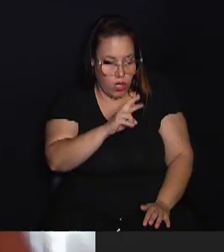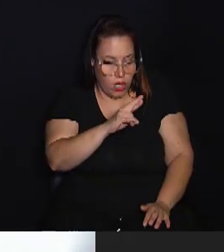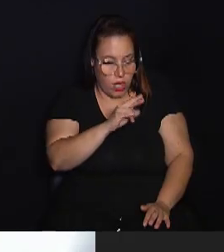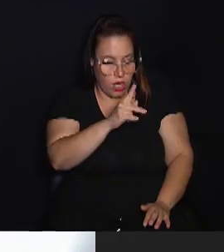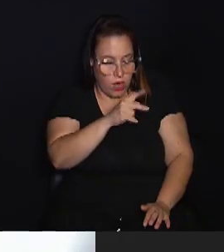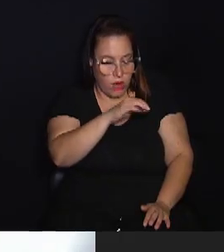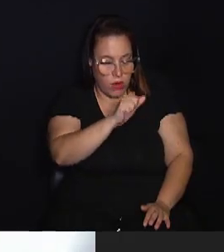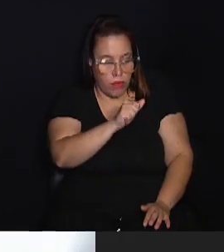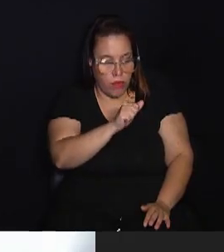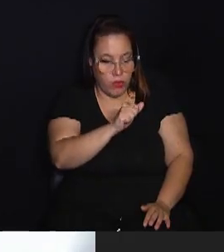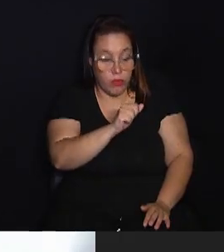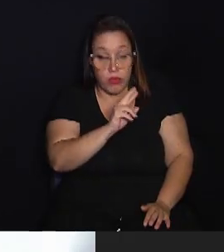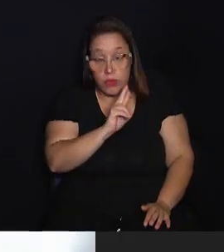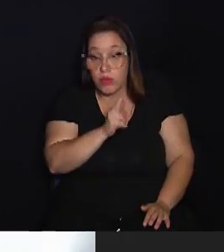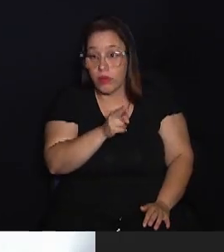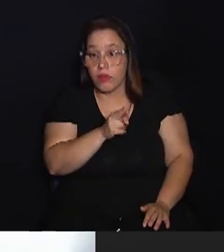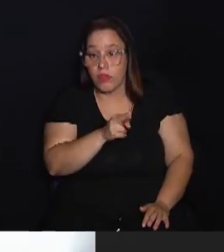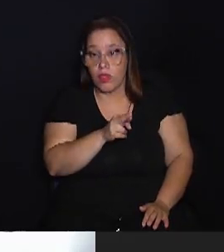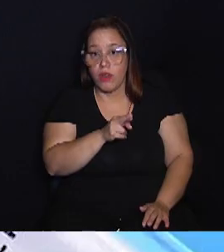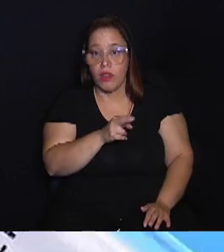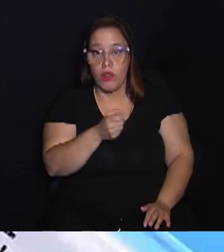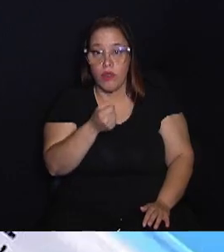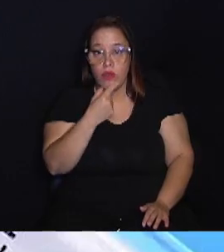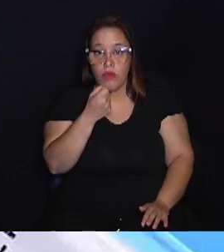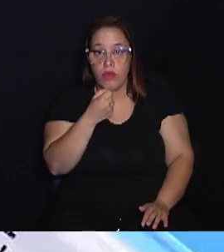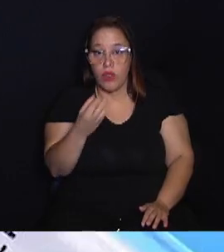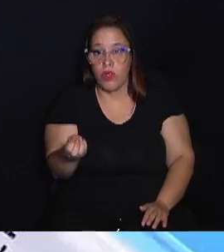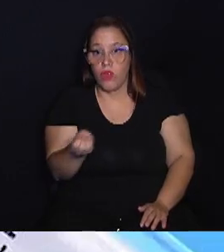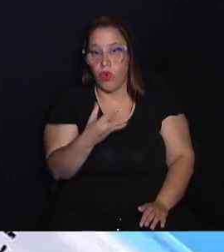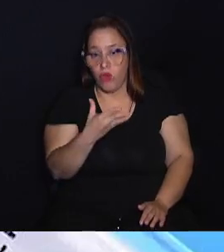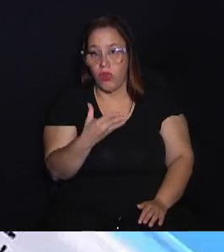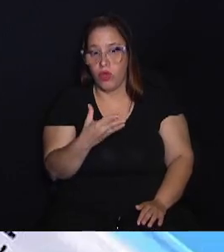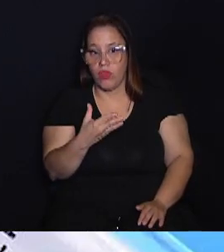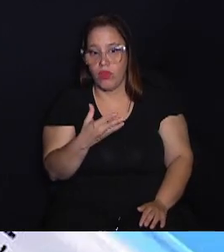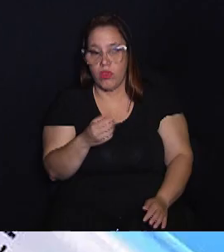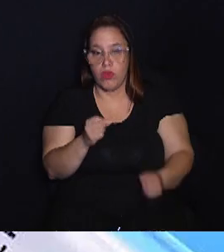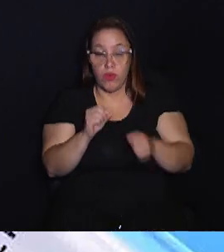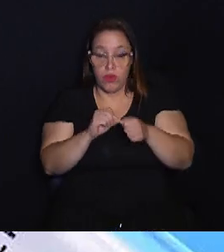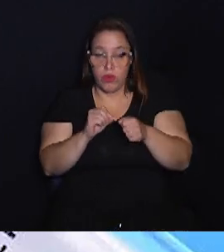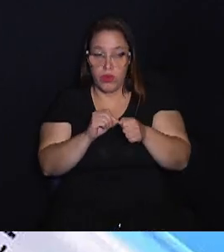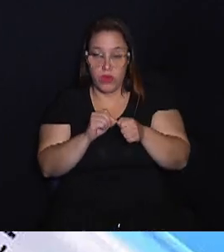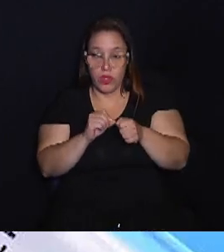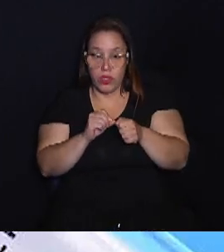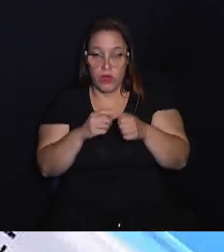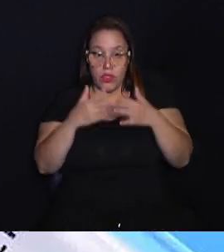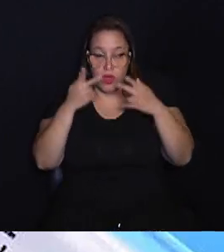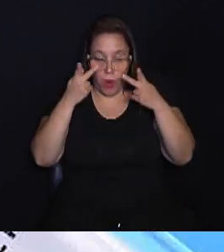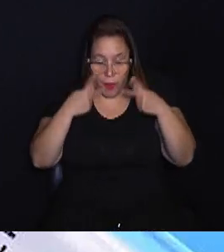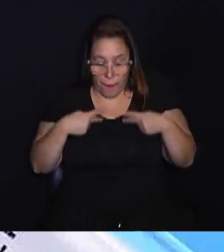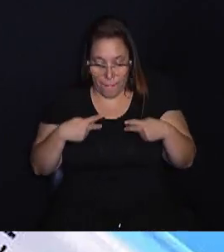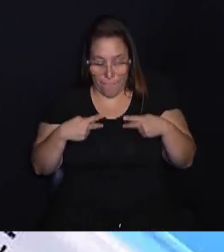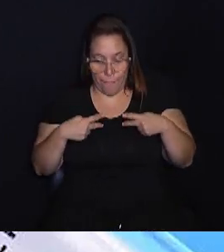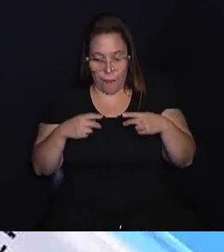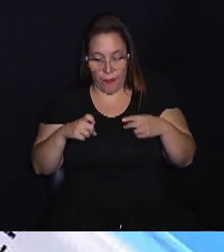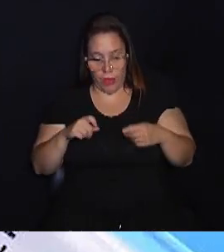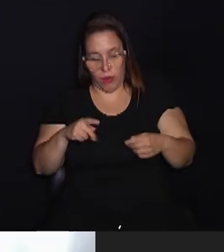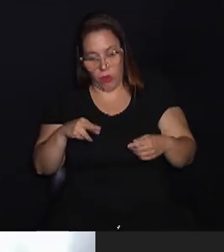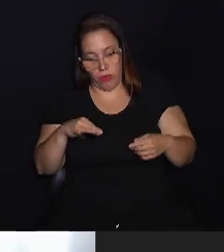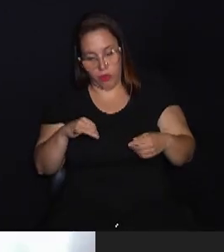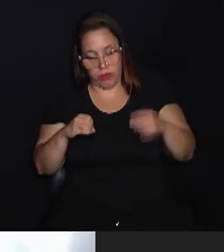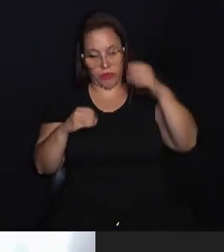só fazendo uma ressalva, né? Um medicamento novo que faz com que o próprio sistema imunológico